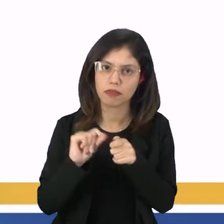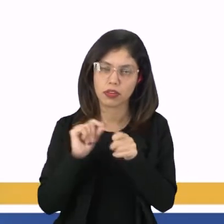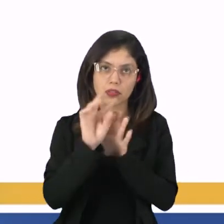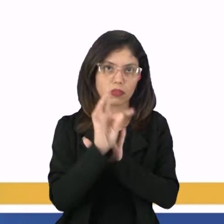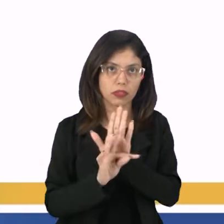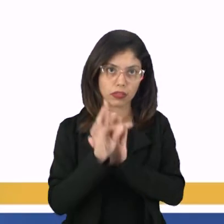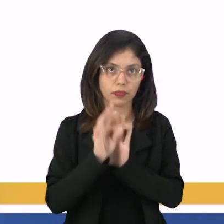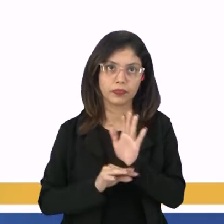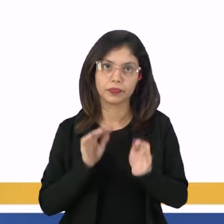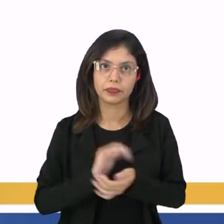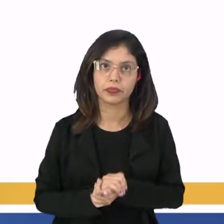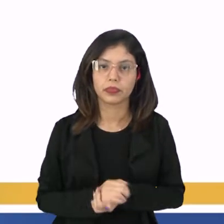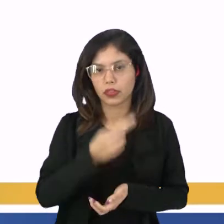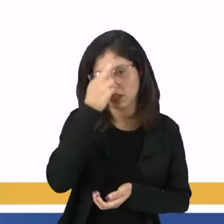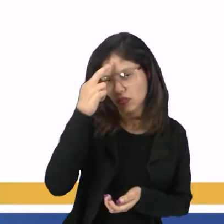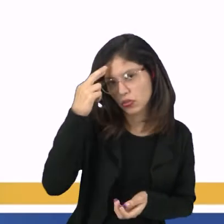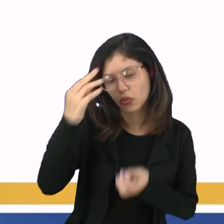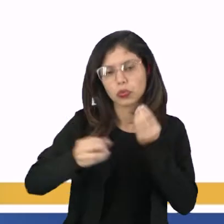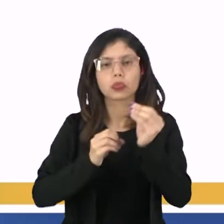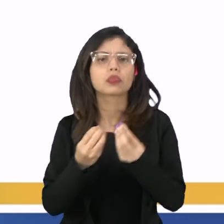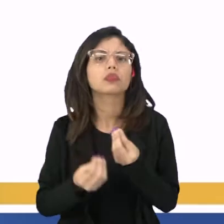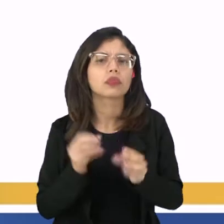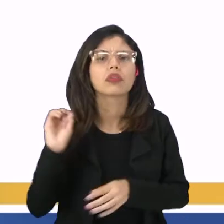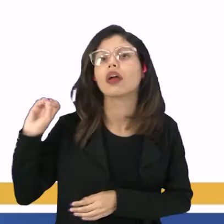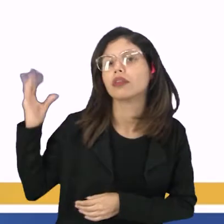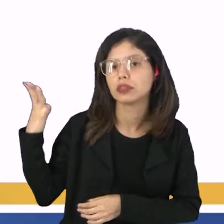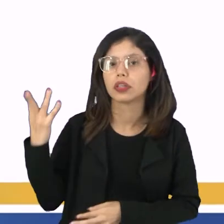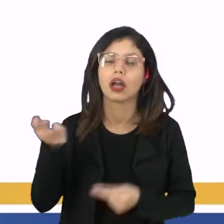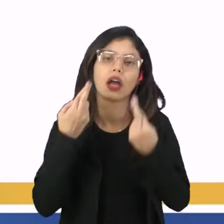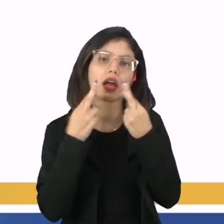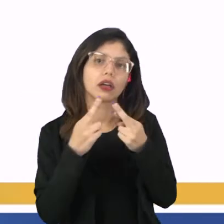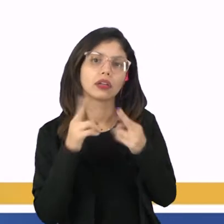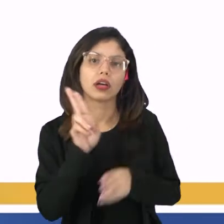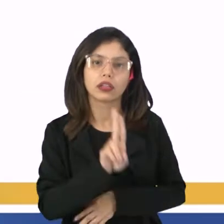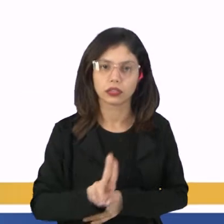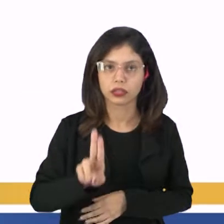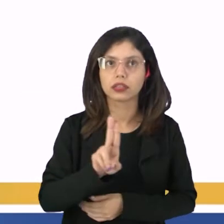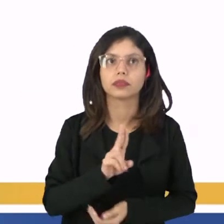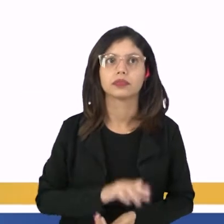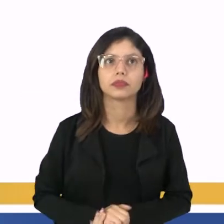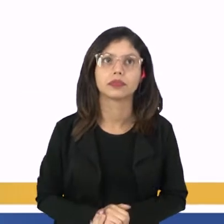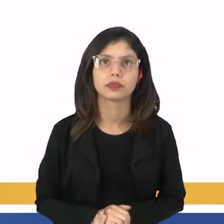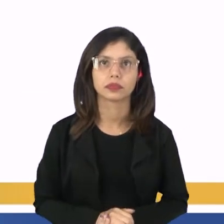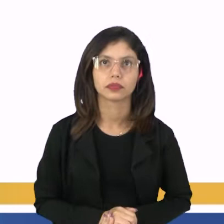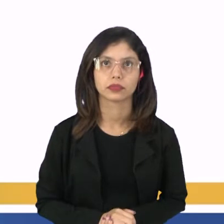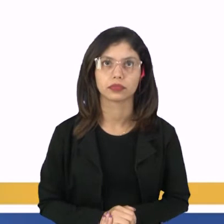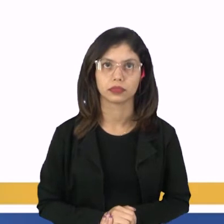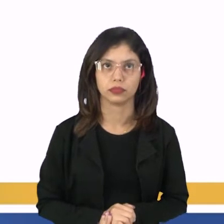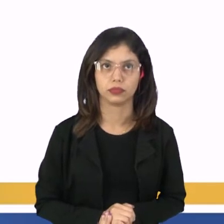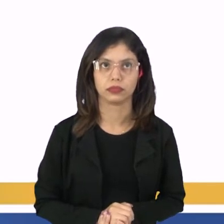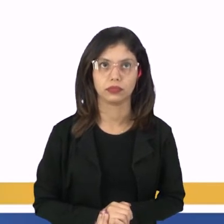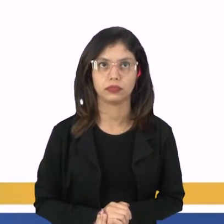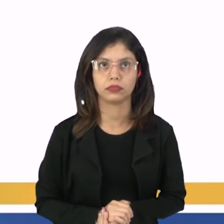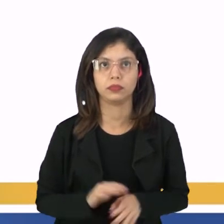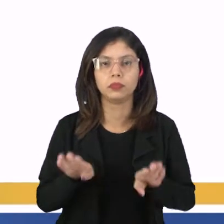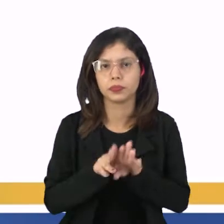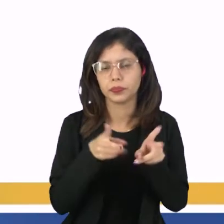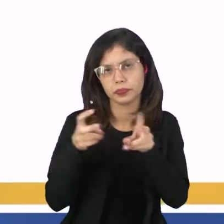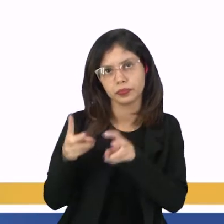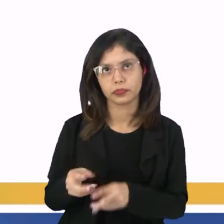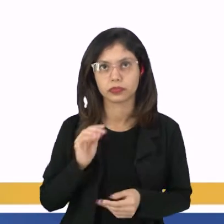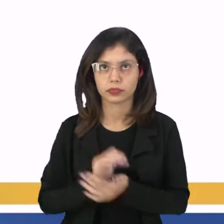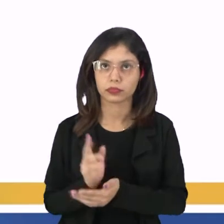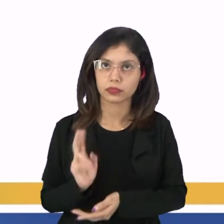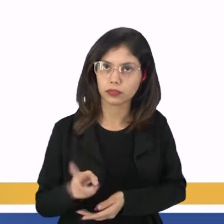no texto, histórico do que aconteceu e a argumentação utilizada. Aqui a gente também pode perceber